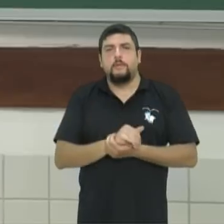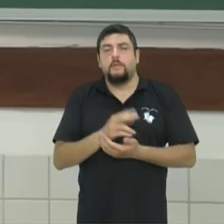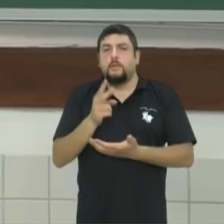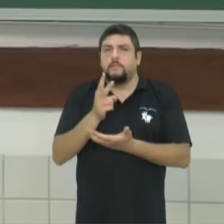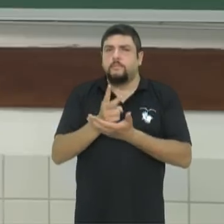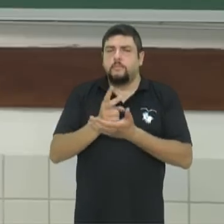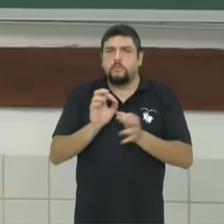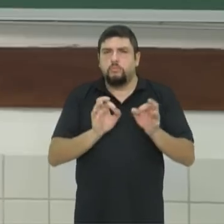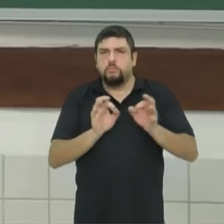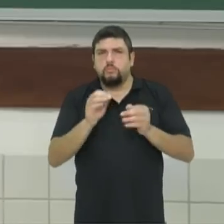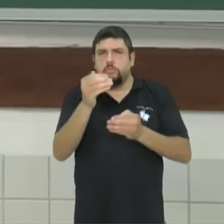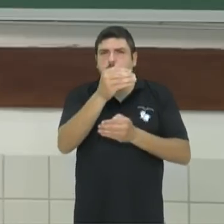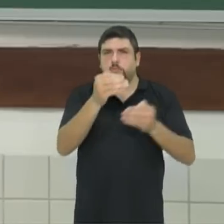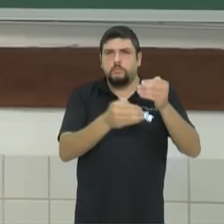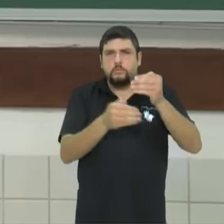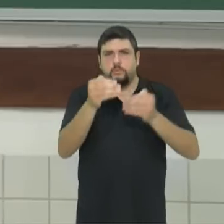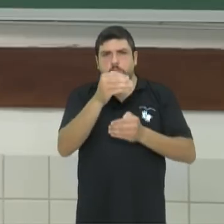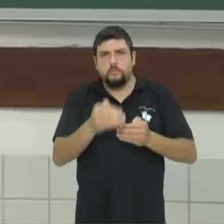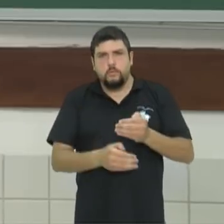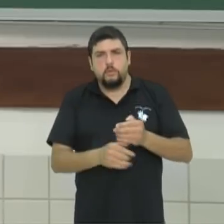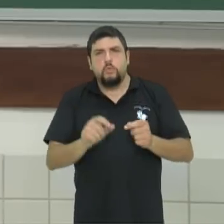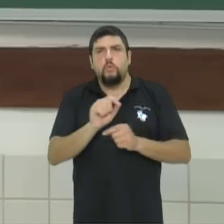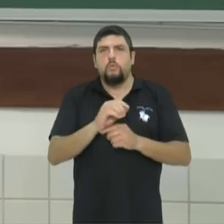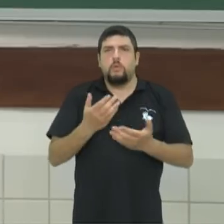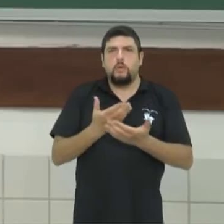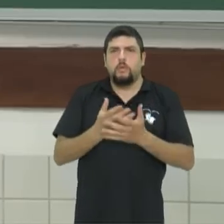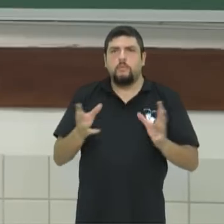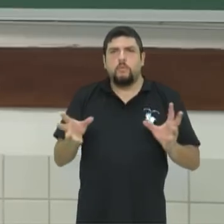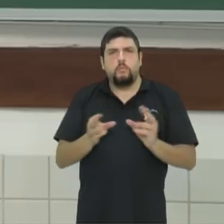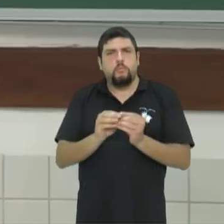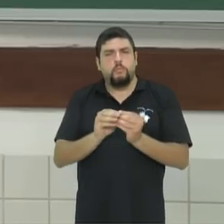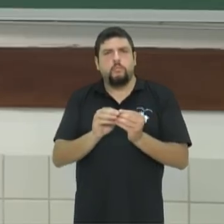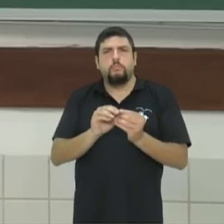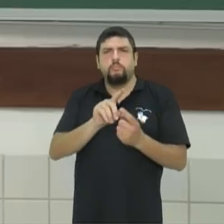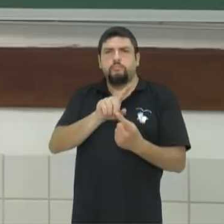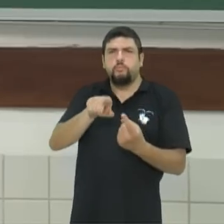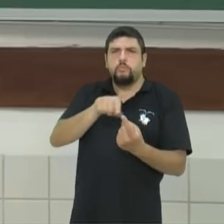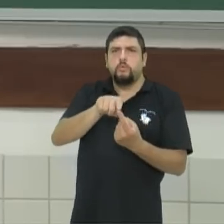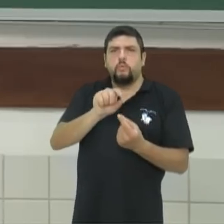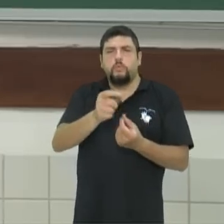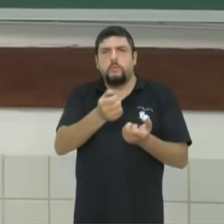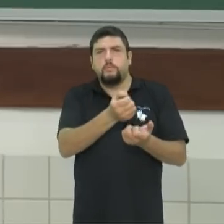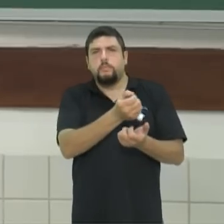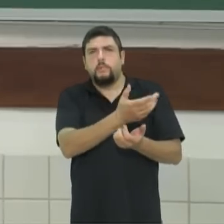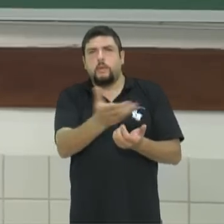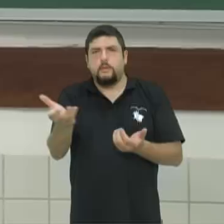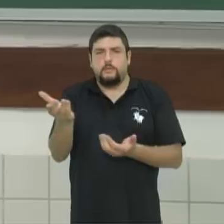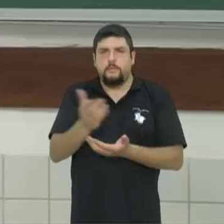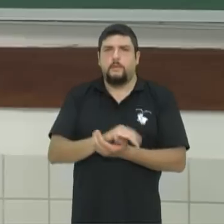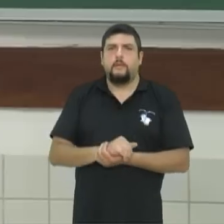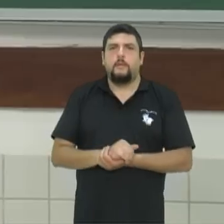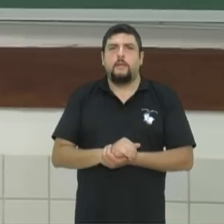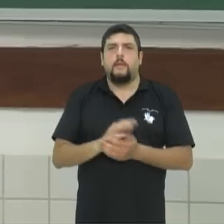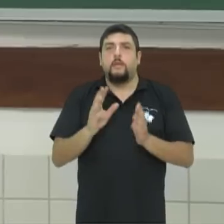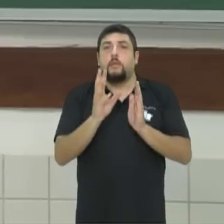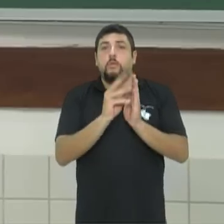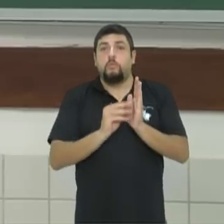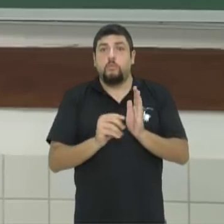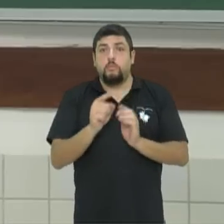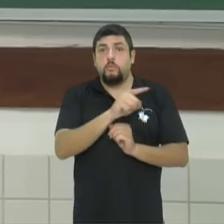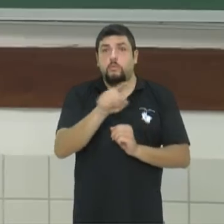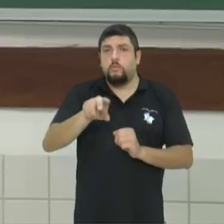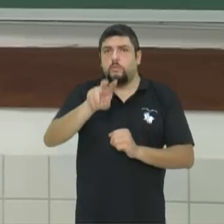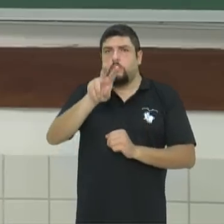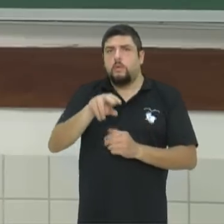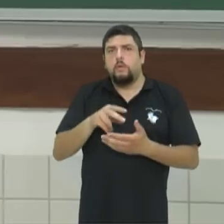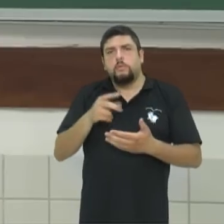os slides, pesquisamos, tornamos a aula bem objetiva para poder apresentar da melhor forma possível o conteúdo para vocês, para que vocês de fato